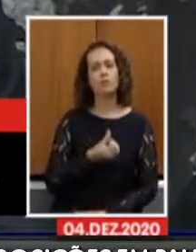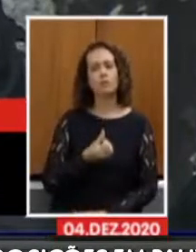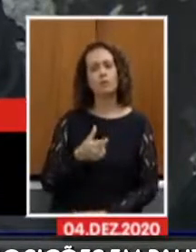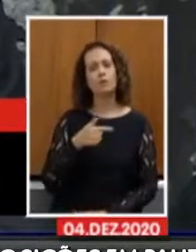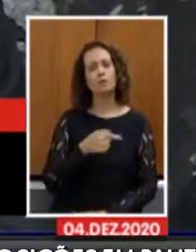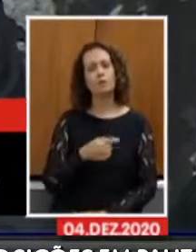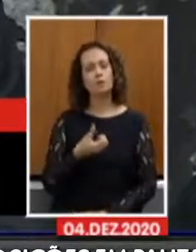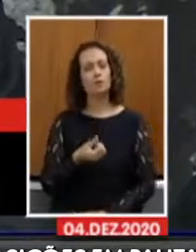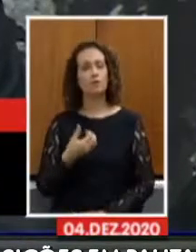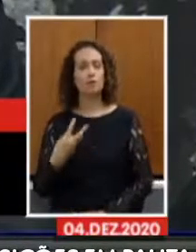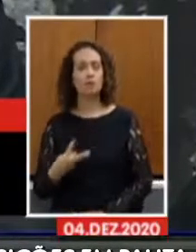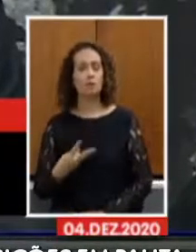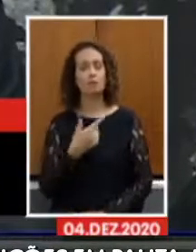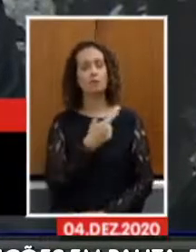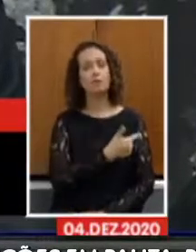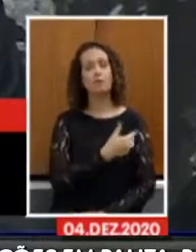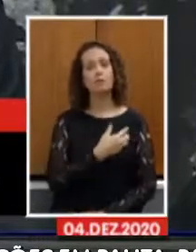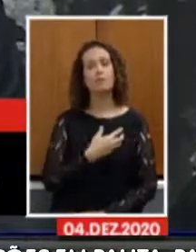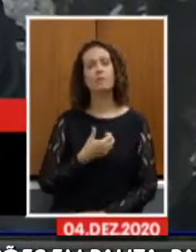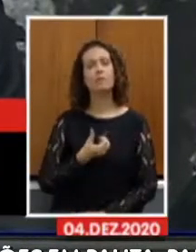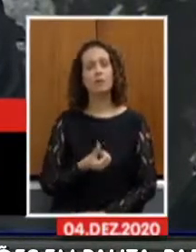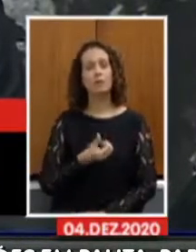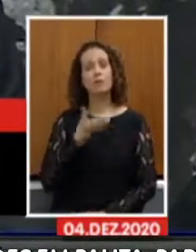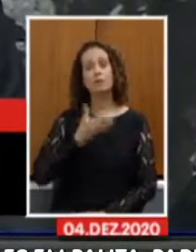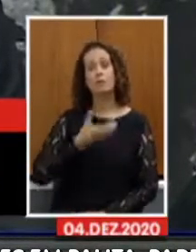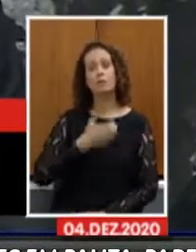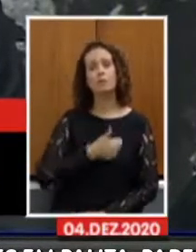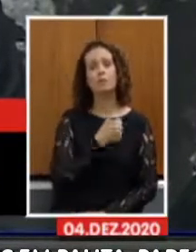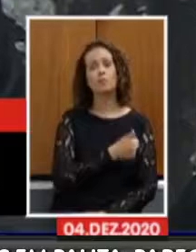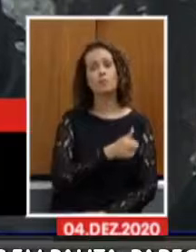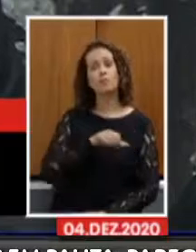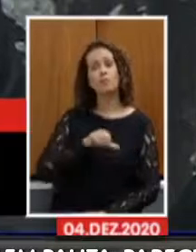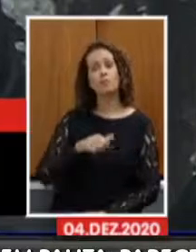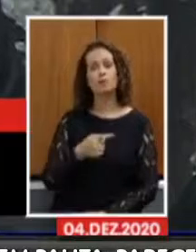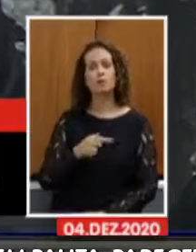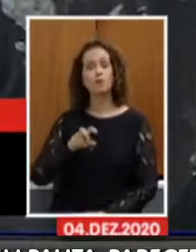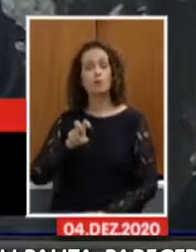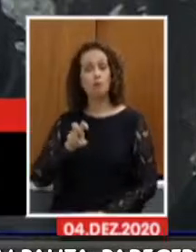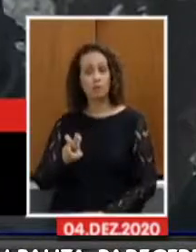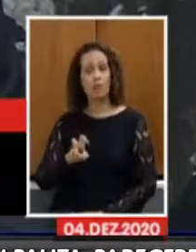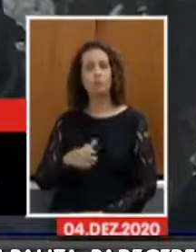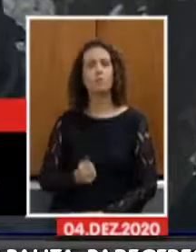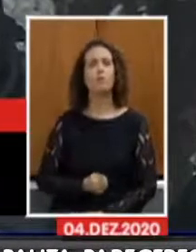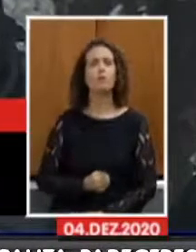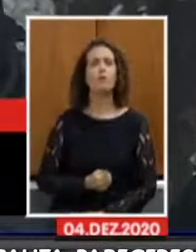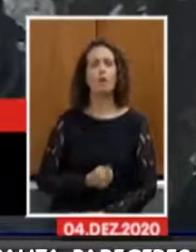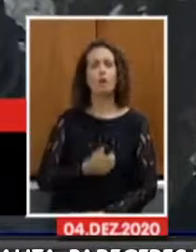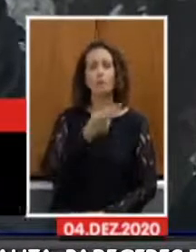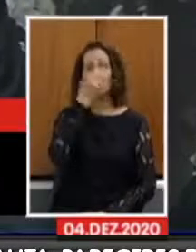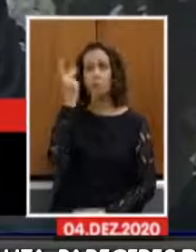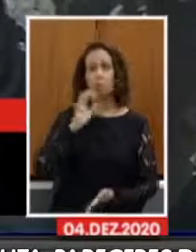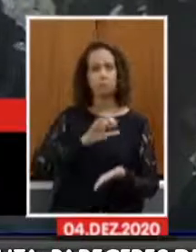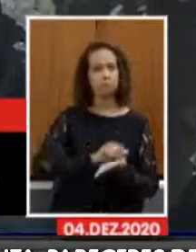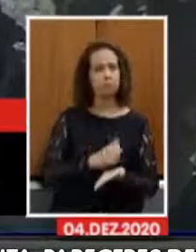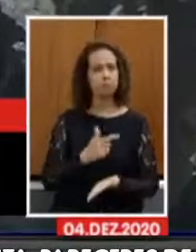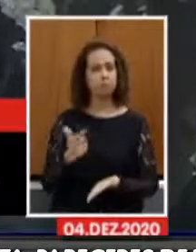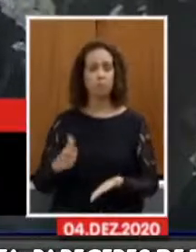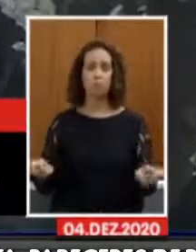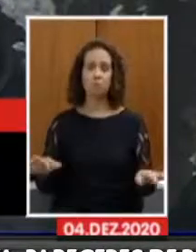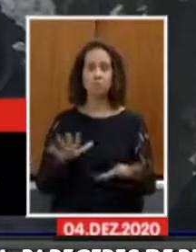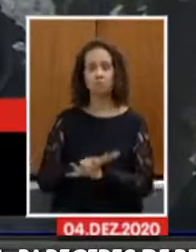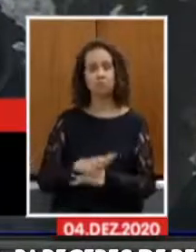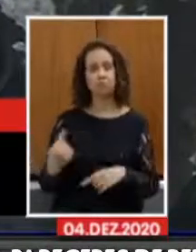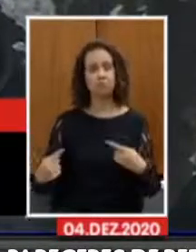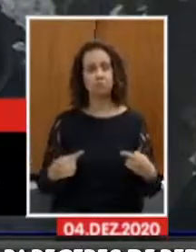6.763, de 26 de dezembro de 1975, e dá outras providências. Em discussão, parecer, não há oradores inscritos. Encerra essa